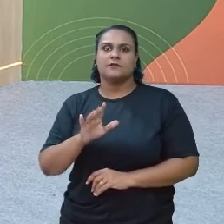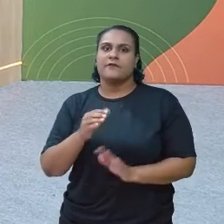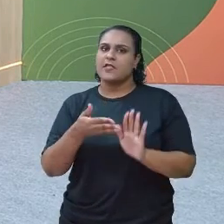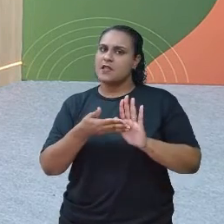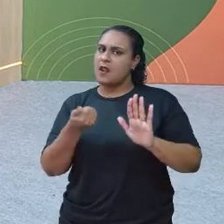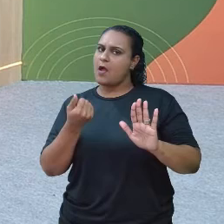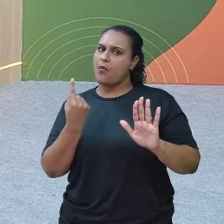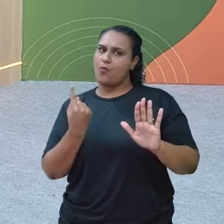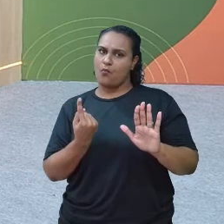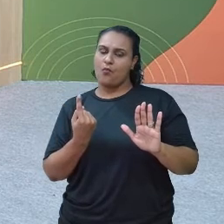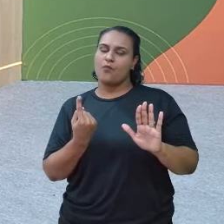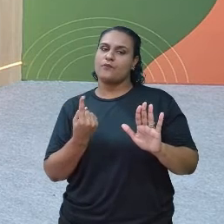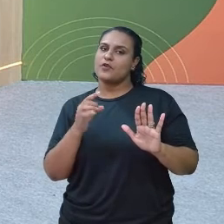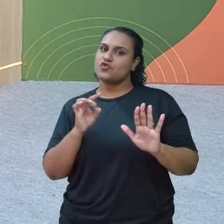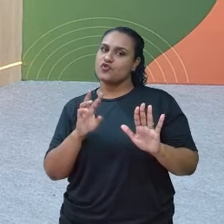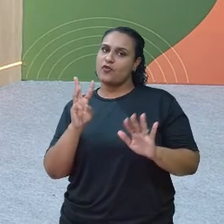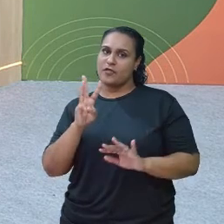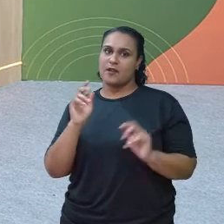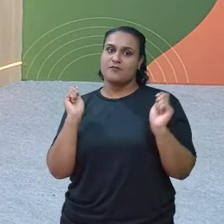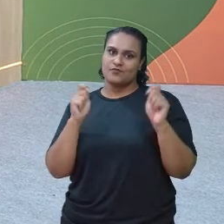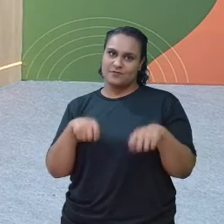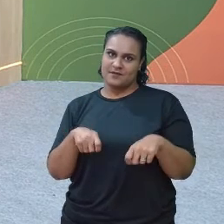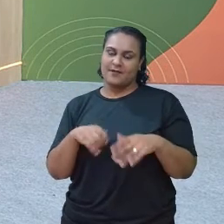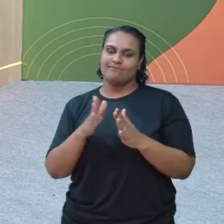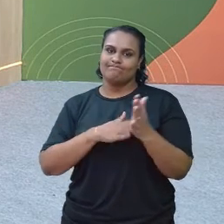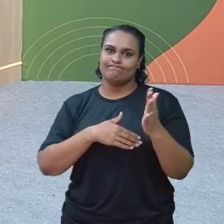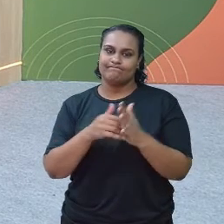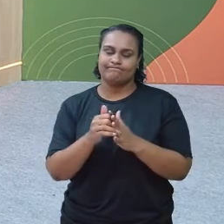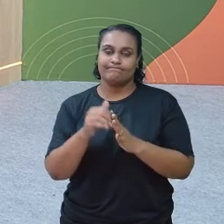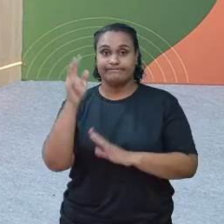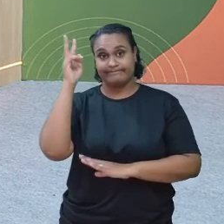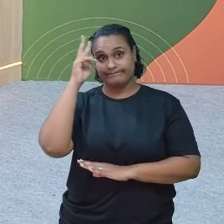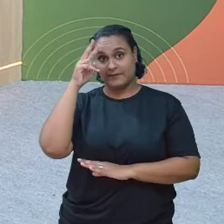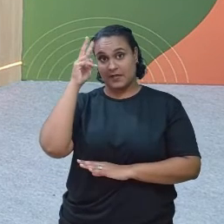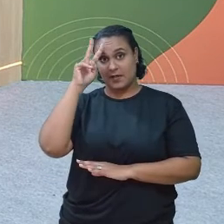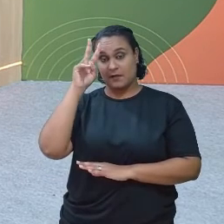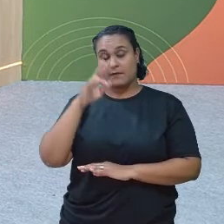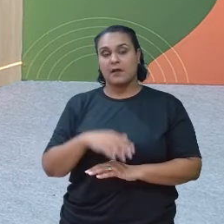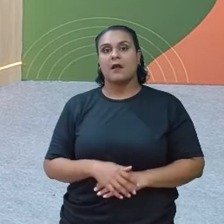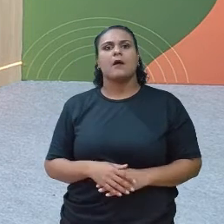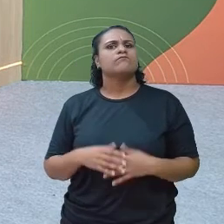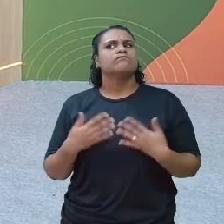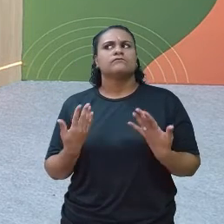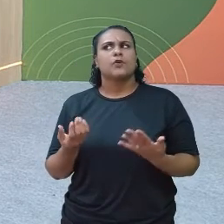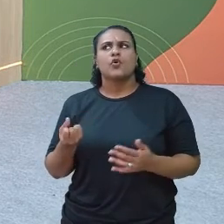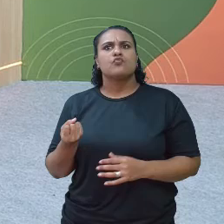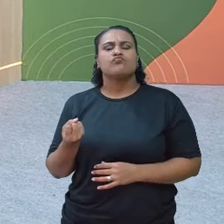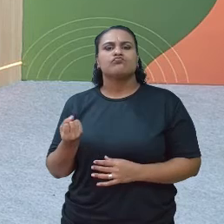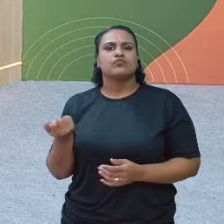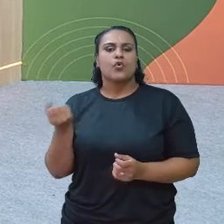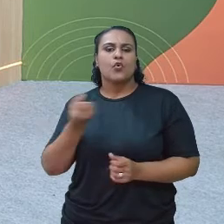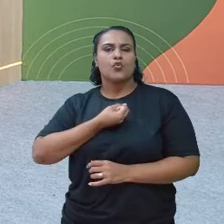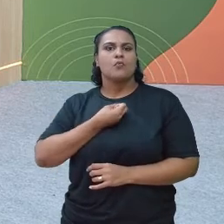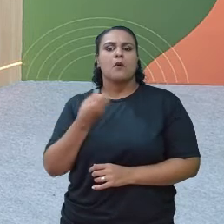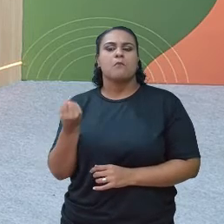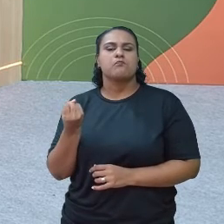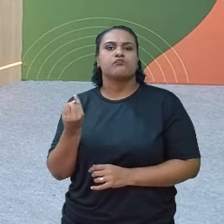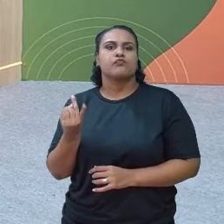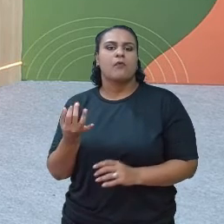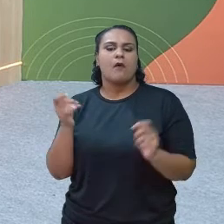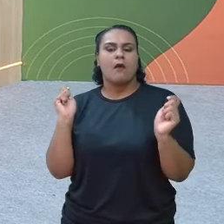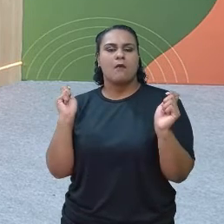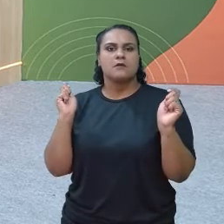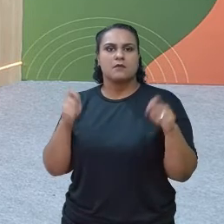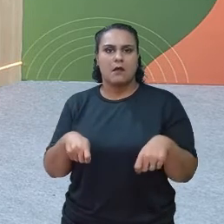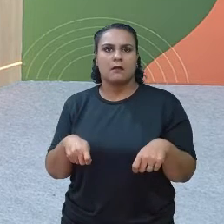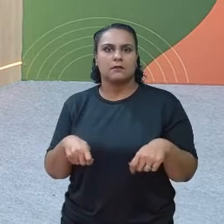nesse caso aí, 3 maneiras. Vocês lembram, por exemplo, qual é o número de possibilidades que a gente tem de pintar